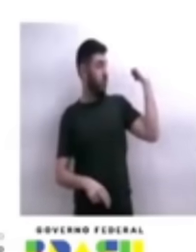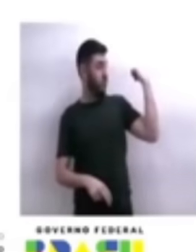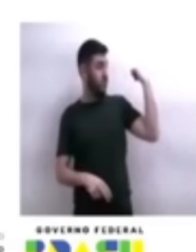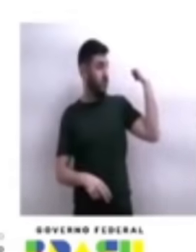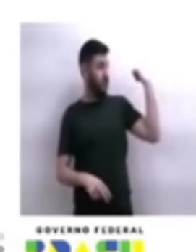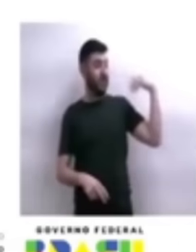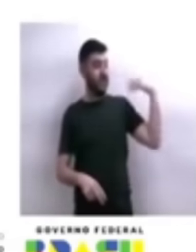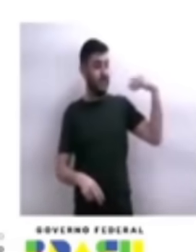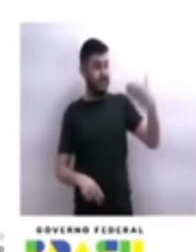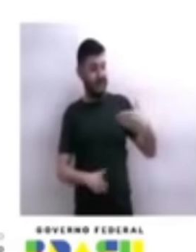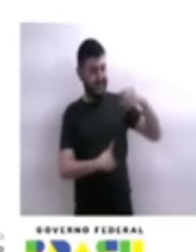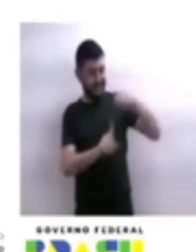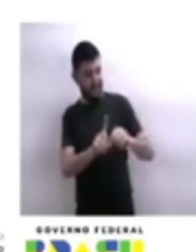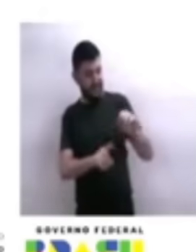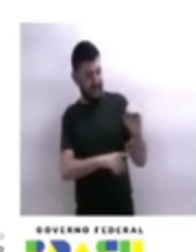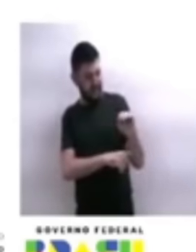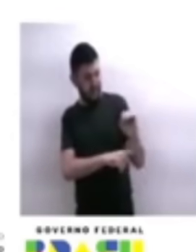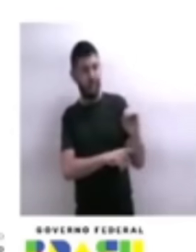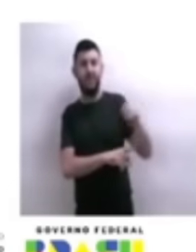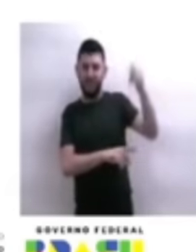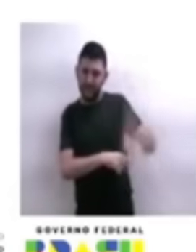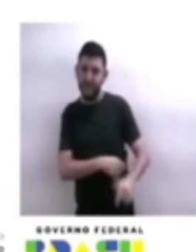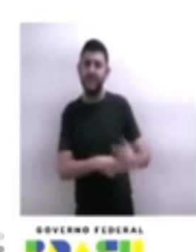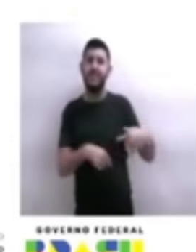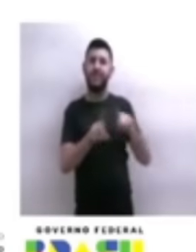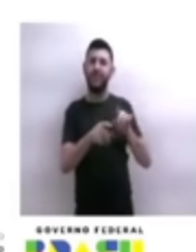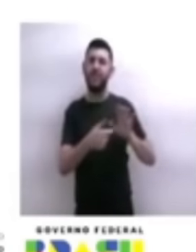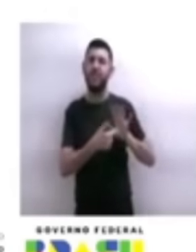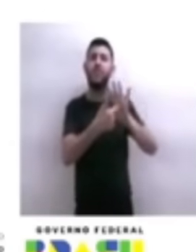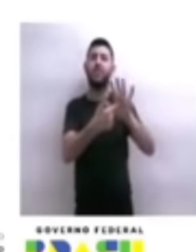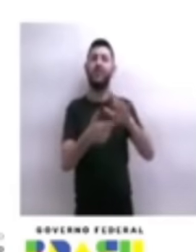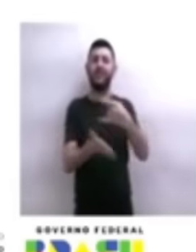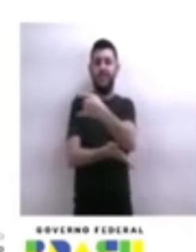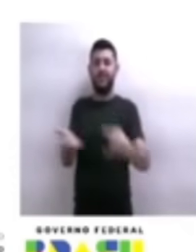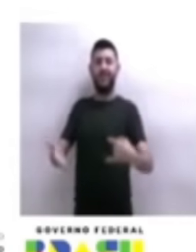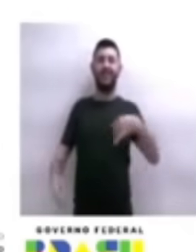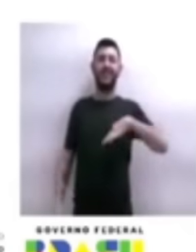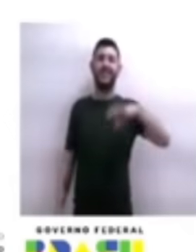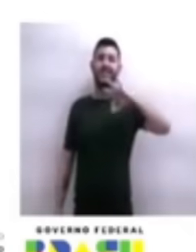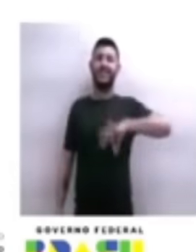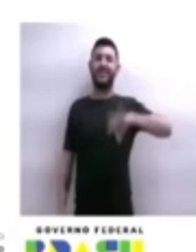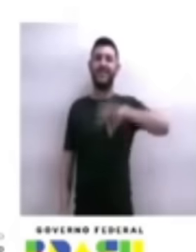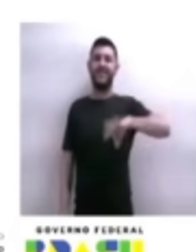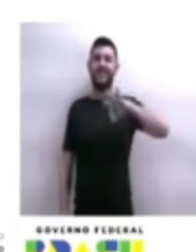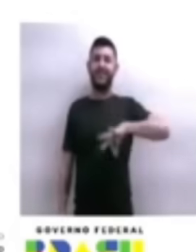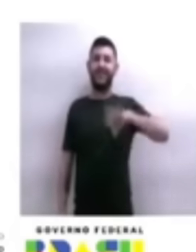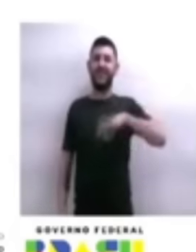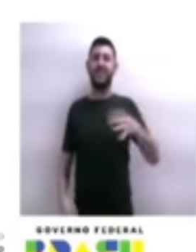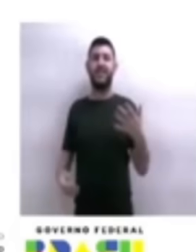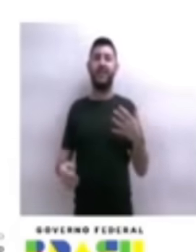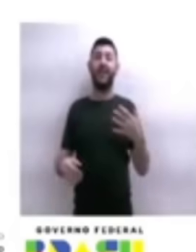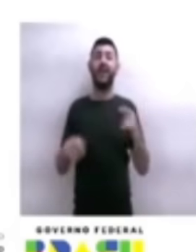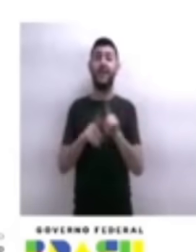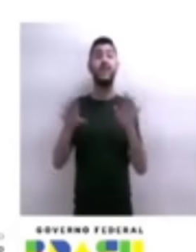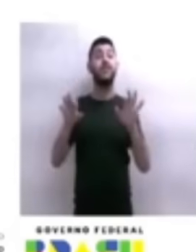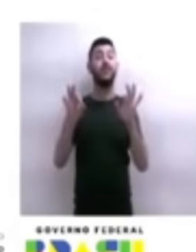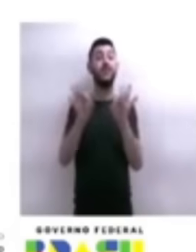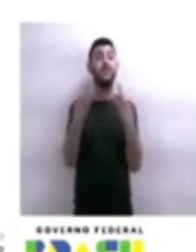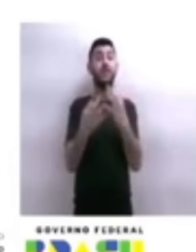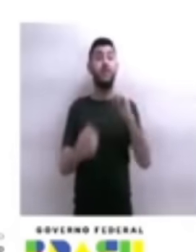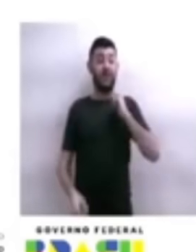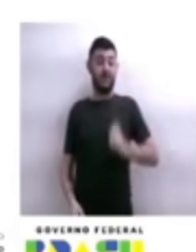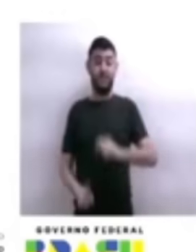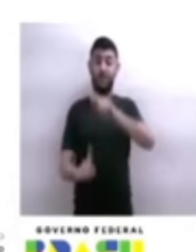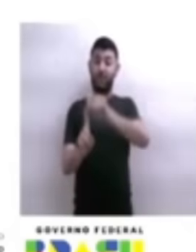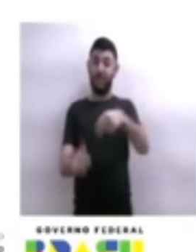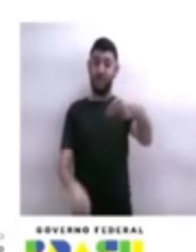também foi feito, dando repercussão na folha de pagamentos do Bolsa Família de novembro. O que esse processo faz? Ele